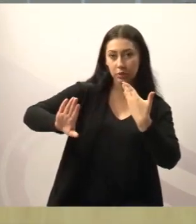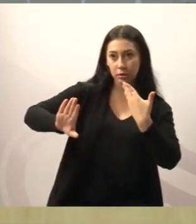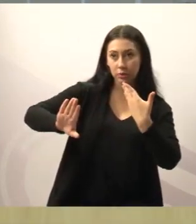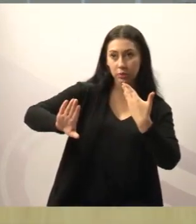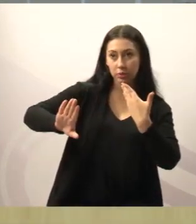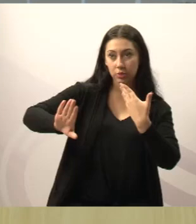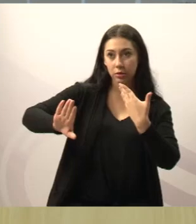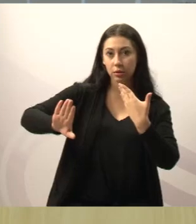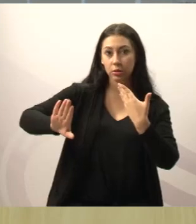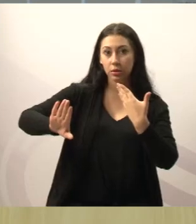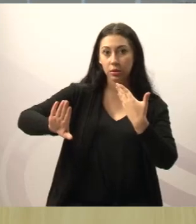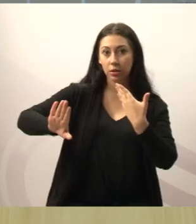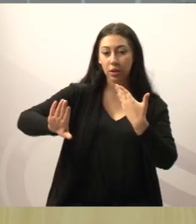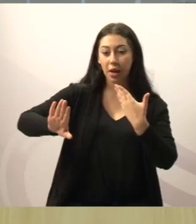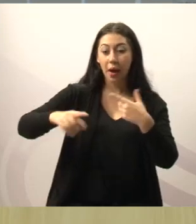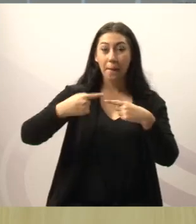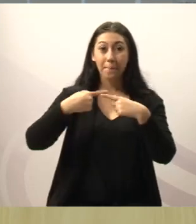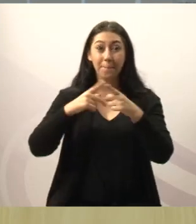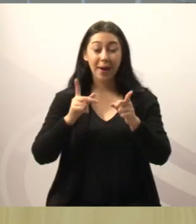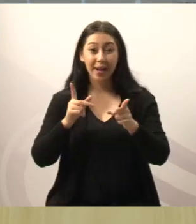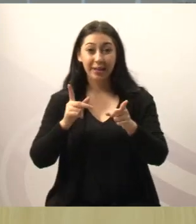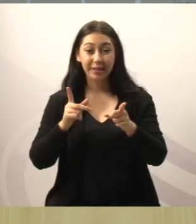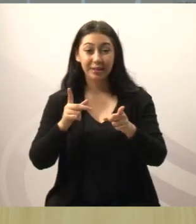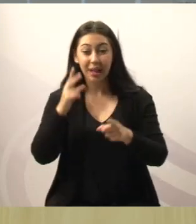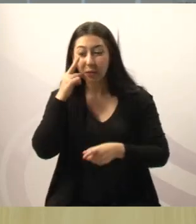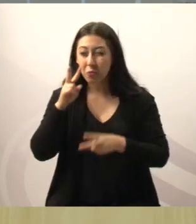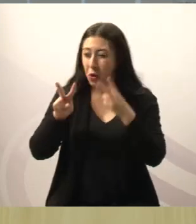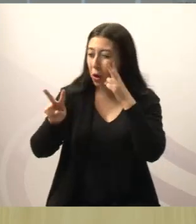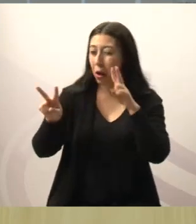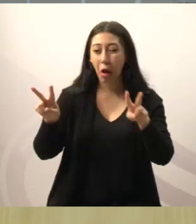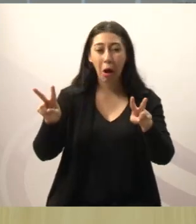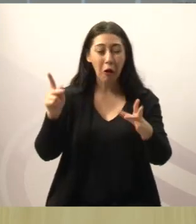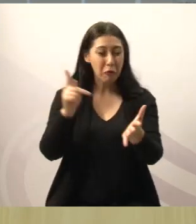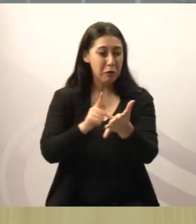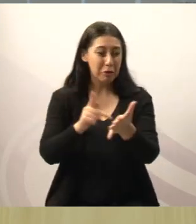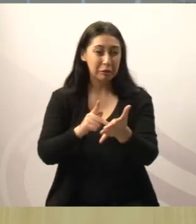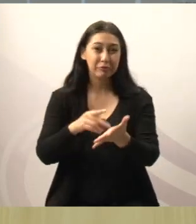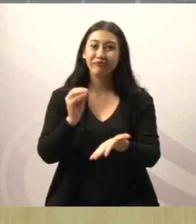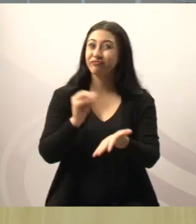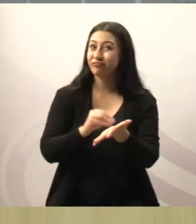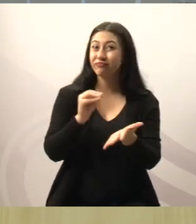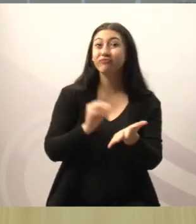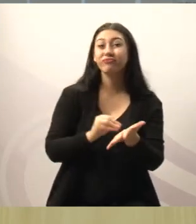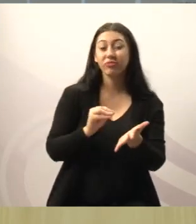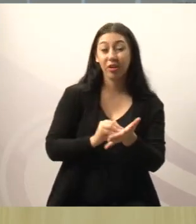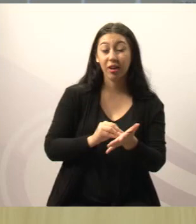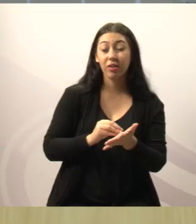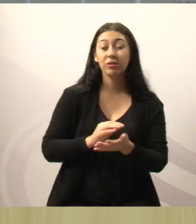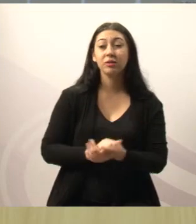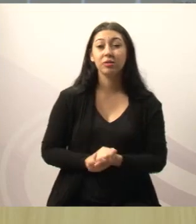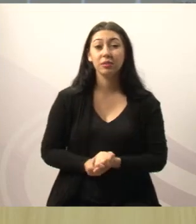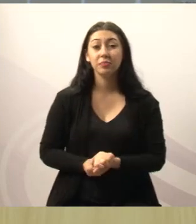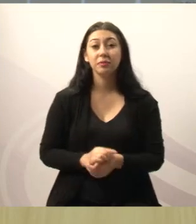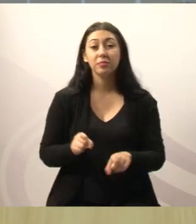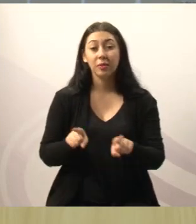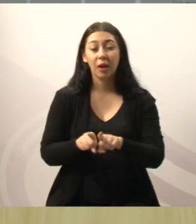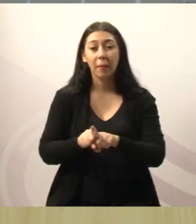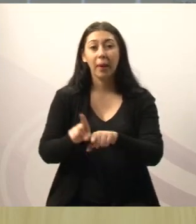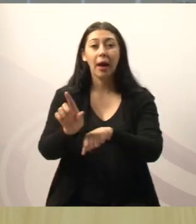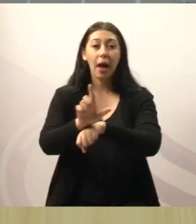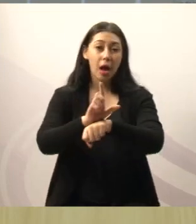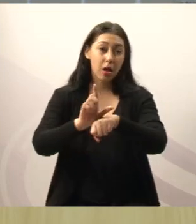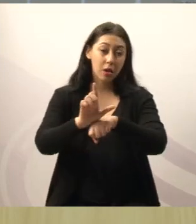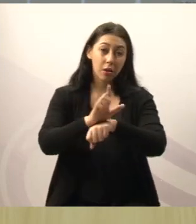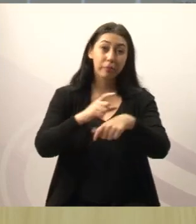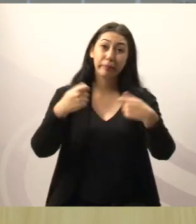apresentado não está tendo adesão do povo. E o comércio, que tem diálogo aberto e próximo ao